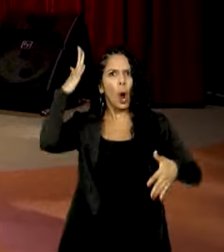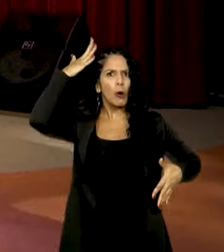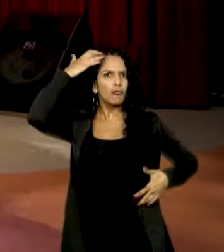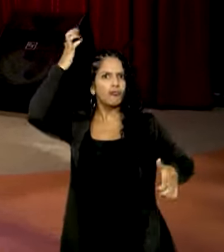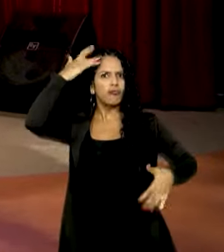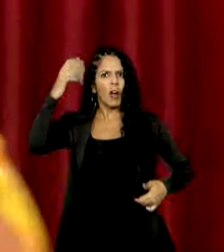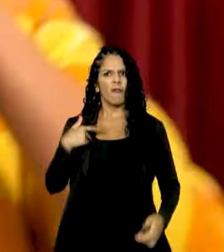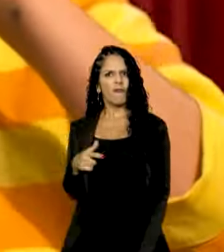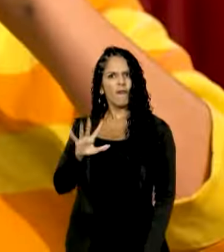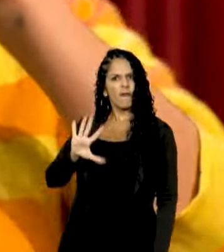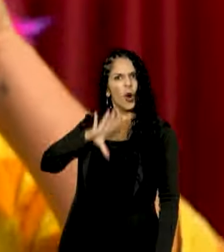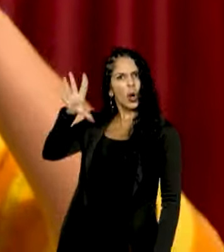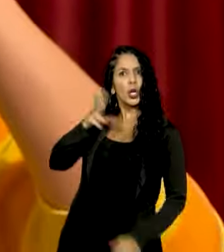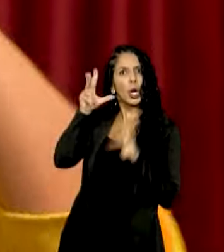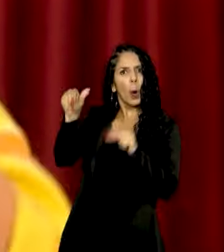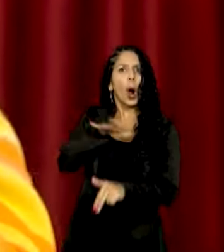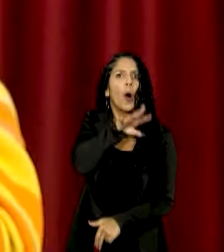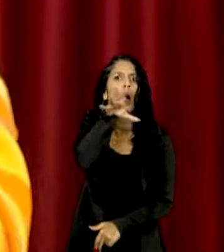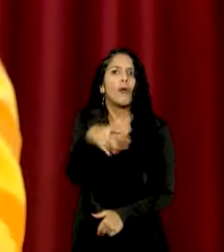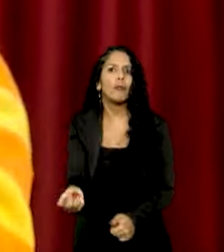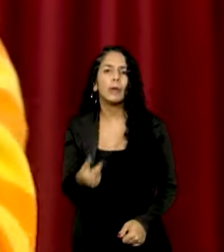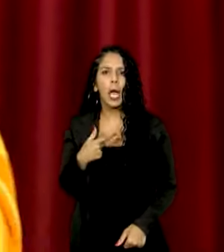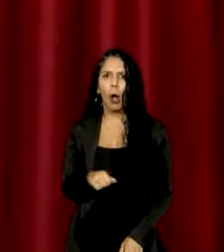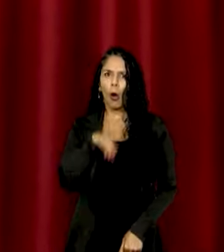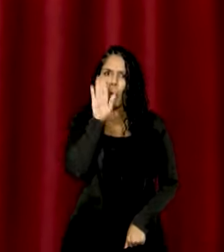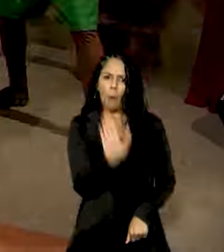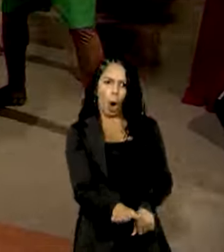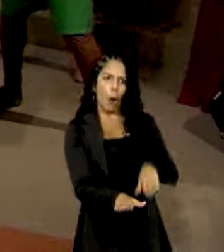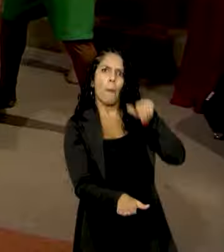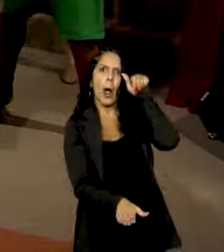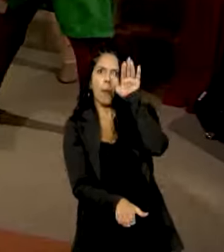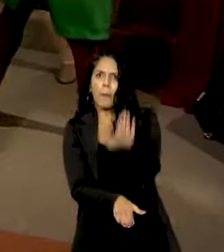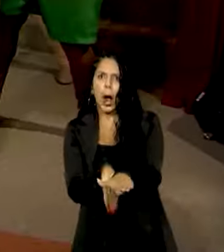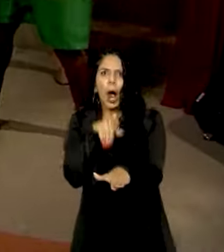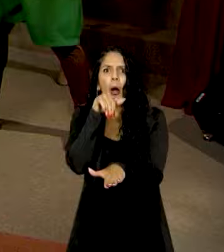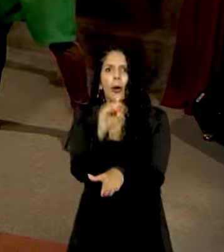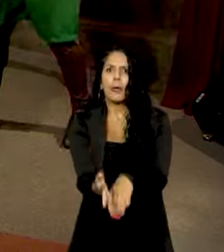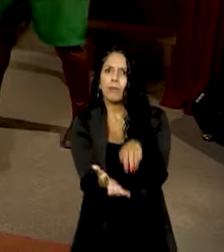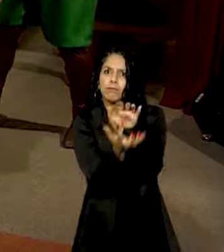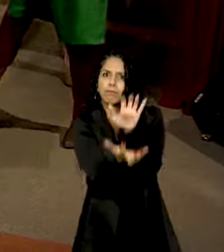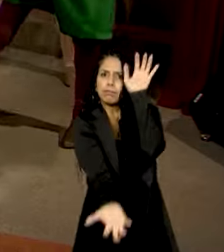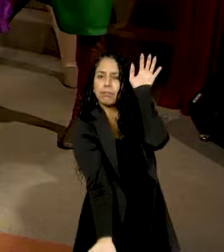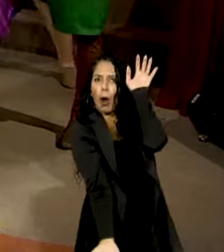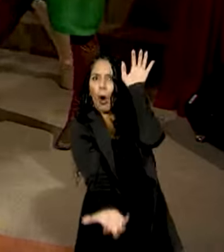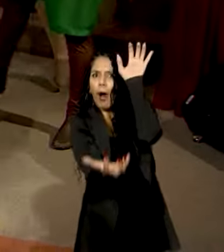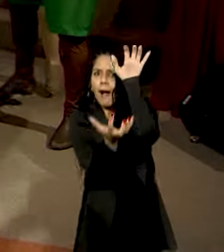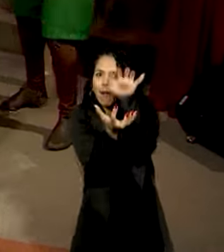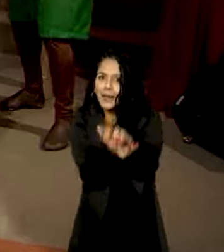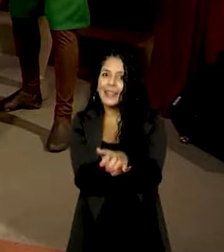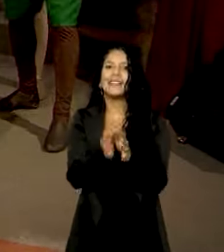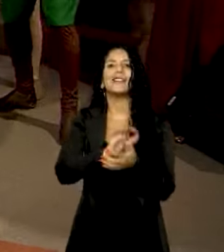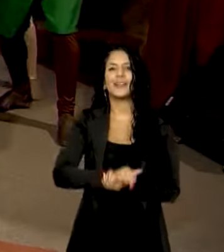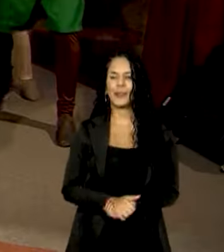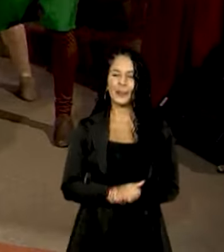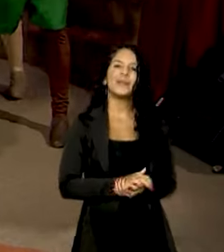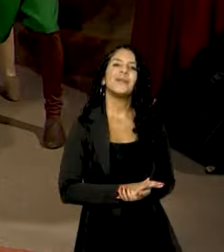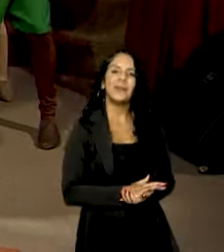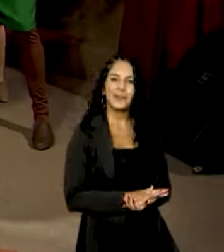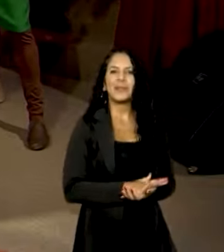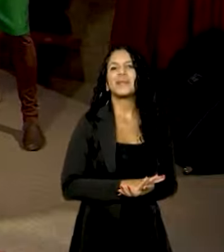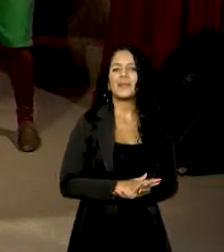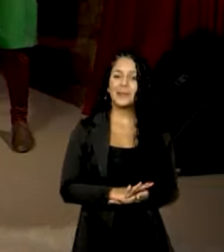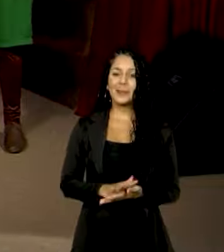como chimpanzé, valente igual a um leão, do passo largo e da boca bem